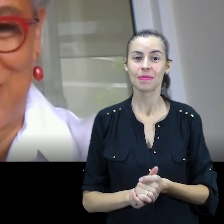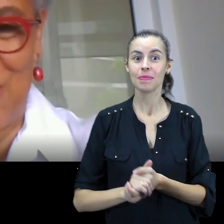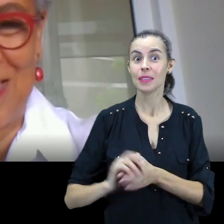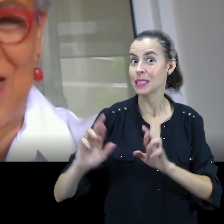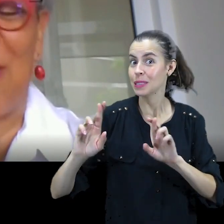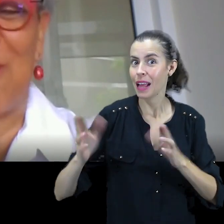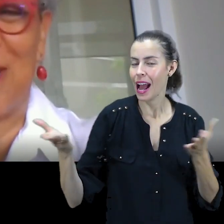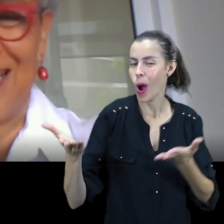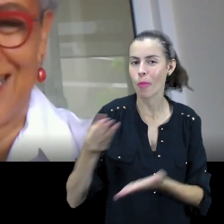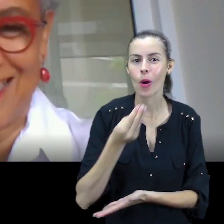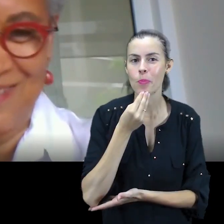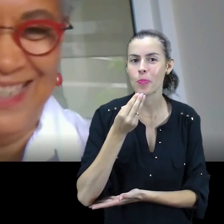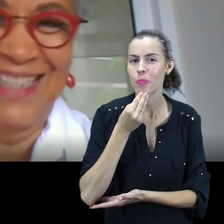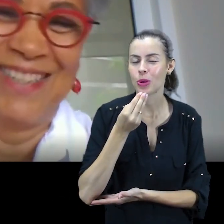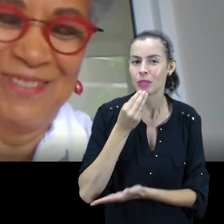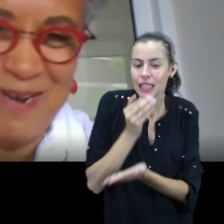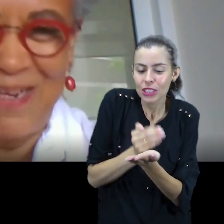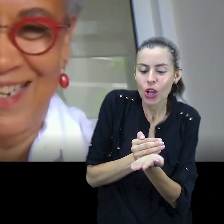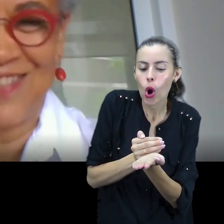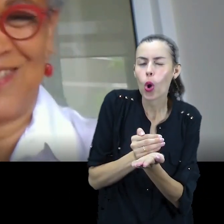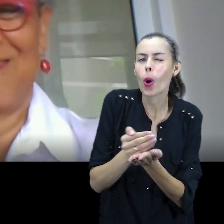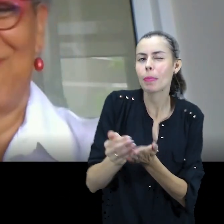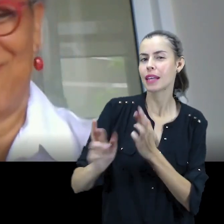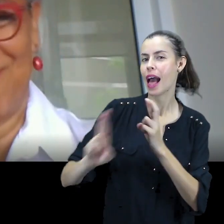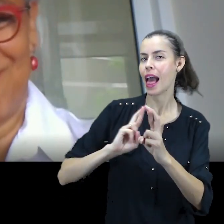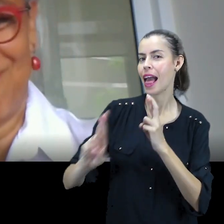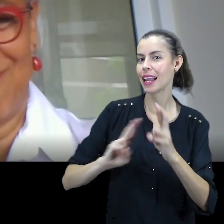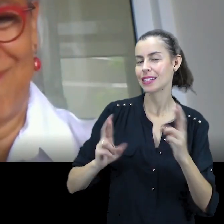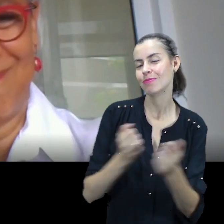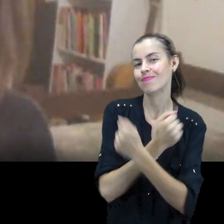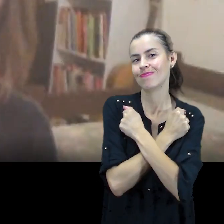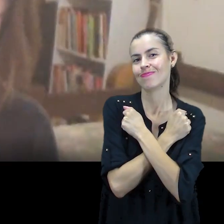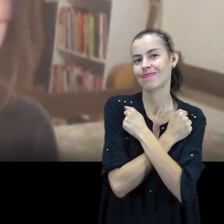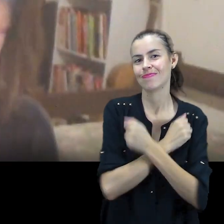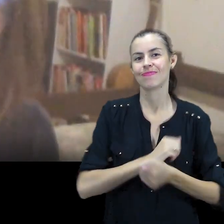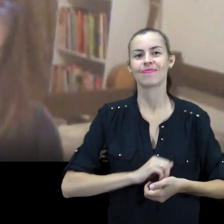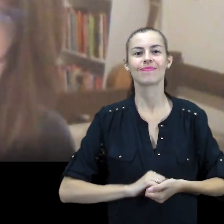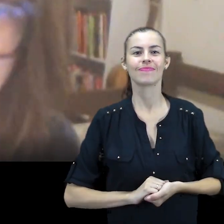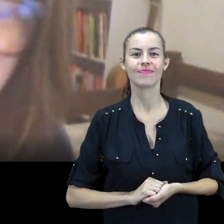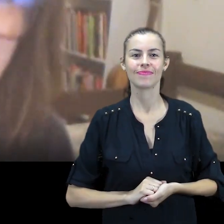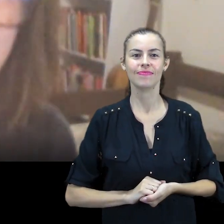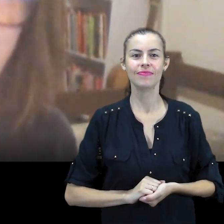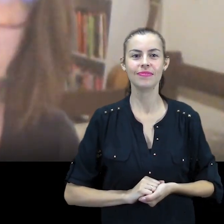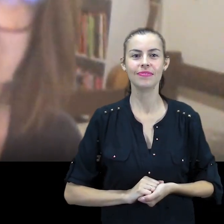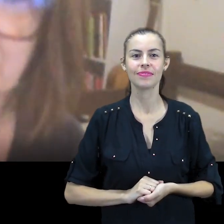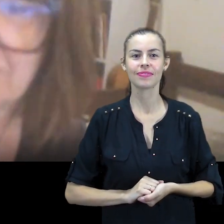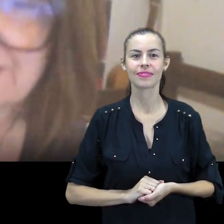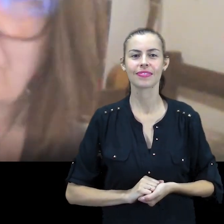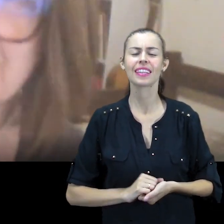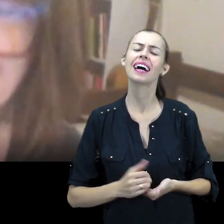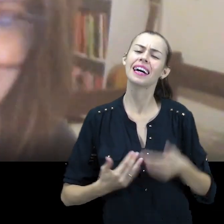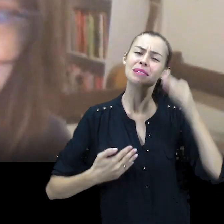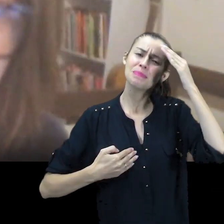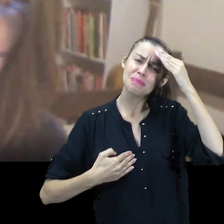para a gente começar uma boa relação. Um abraço. Muito obrigada, professora Silvia. Eu vou, então,